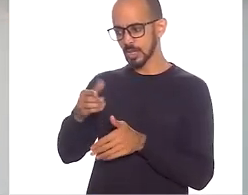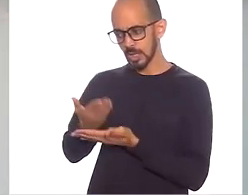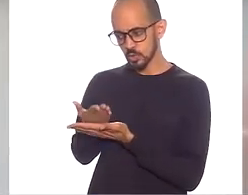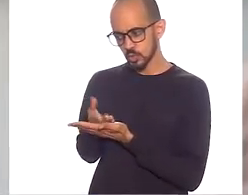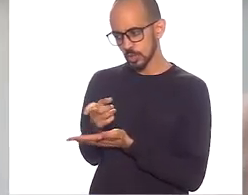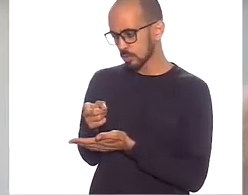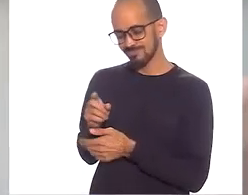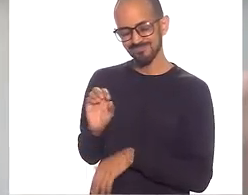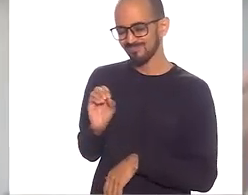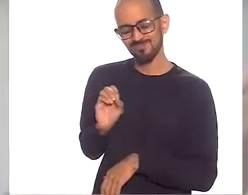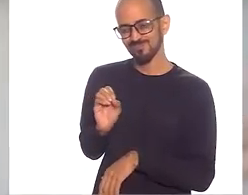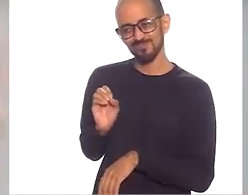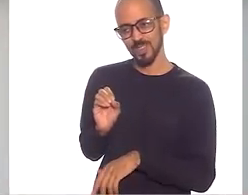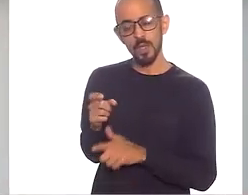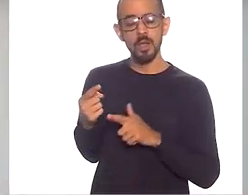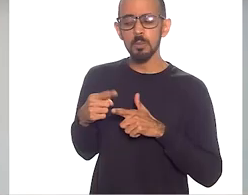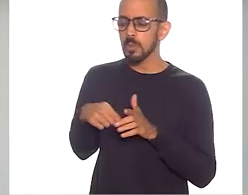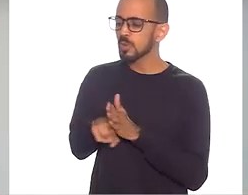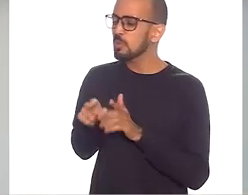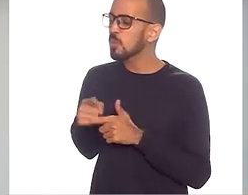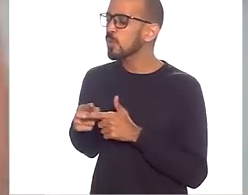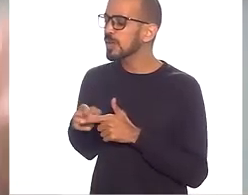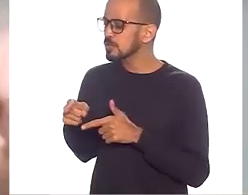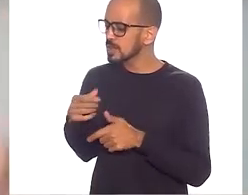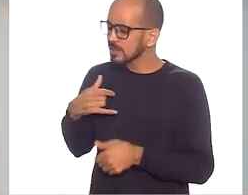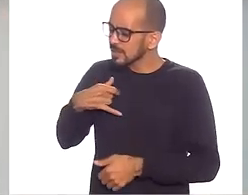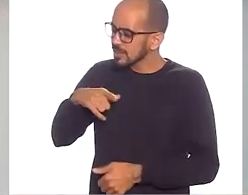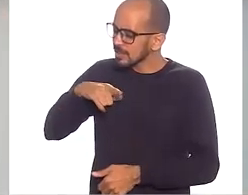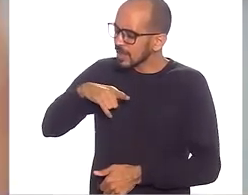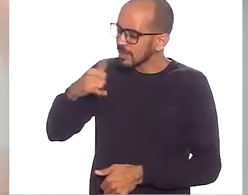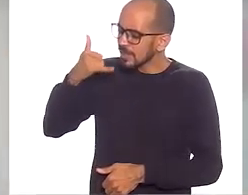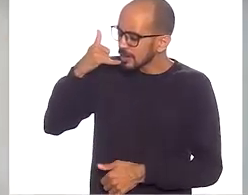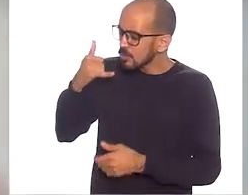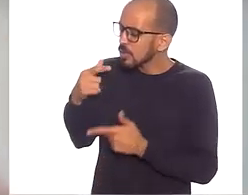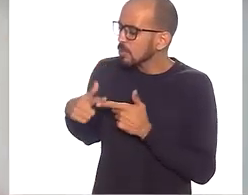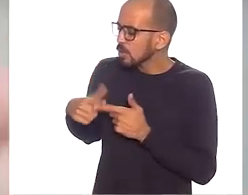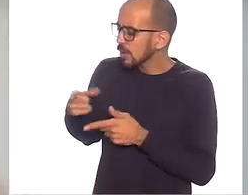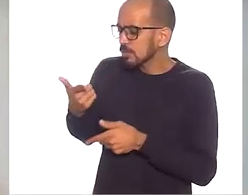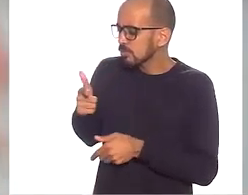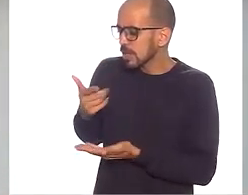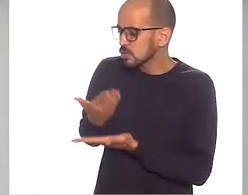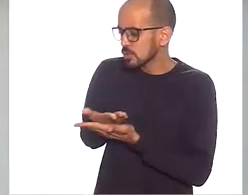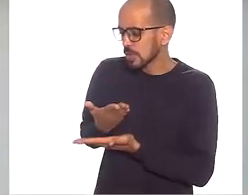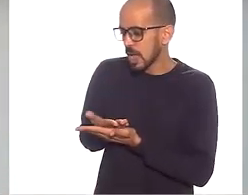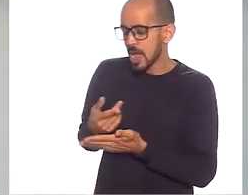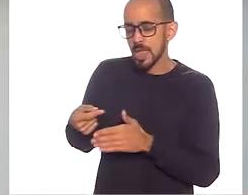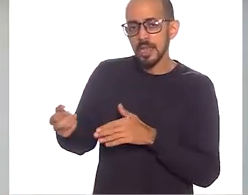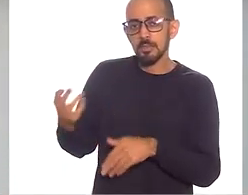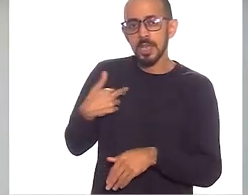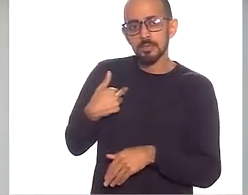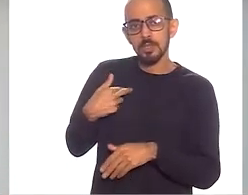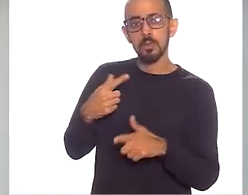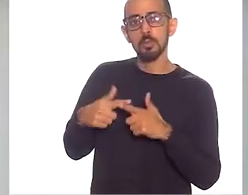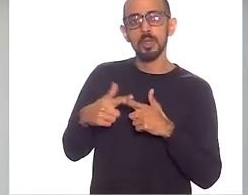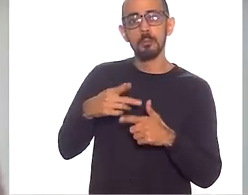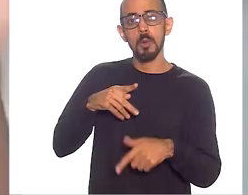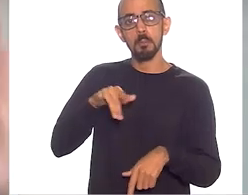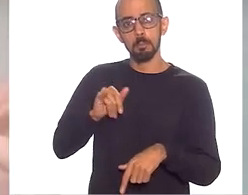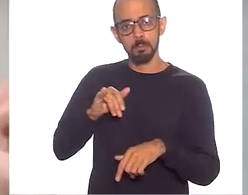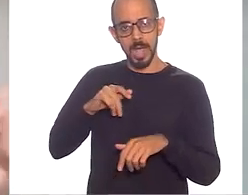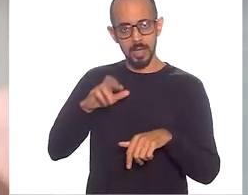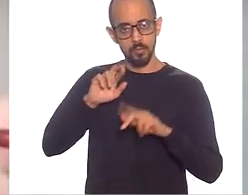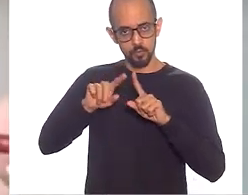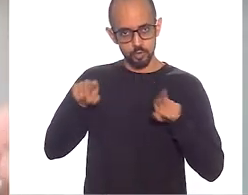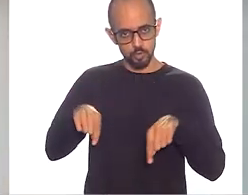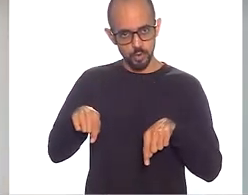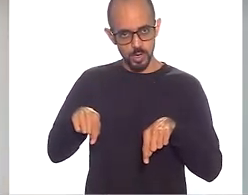estudando?" Ele falou: "Não estou estudando nada." Eu falei: "Por quê? Você não tem um telefone? Você não tem um... O que está te faltando para estudar?" Ele falou: "Grazi, meu pai é funcionário de uma